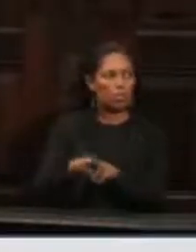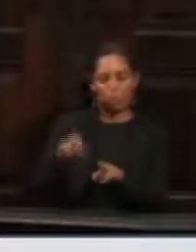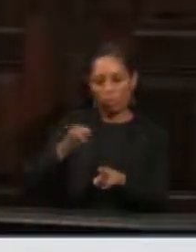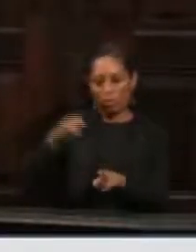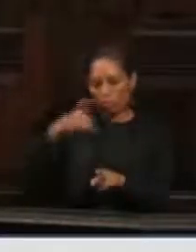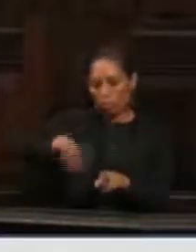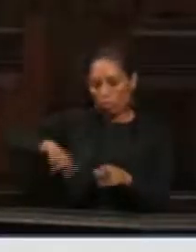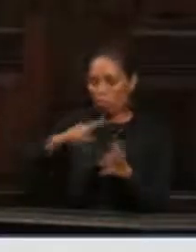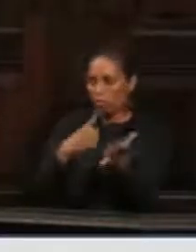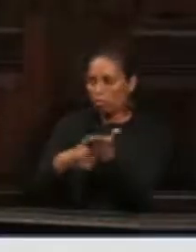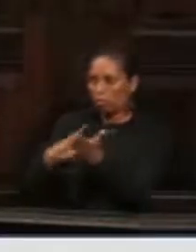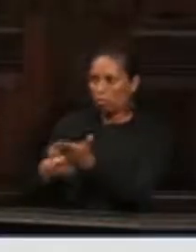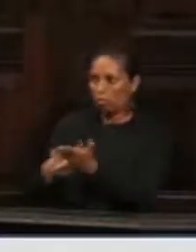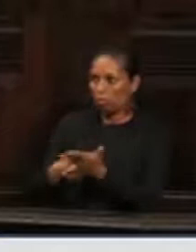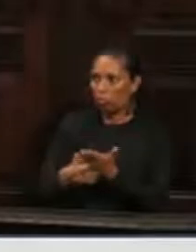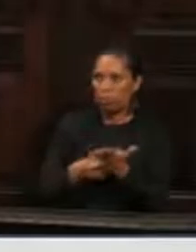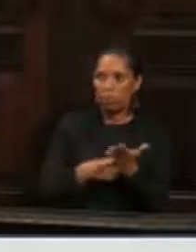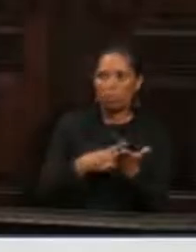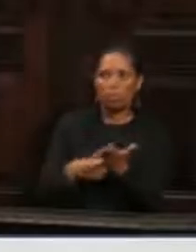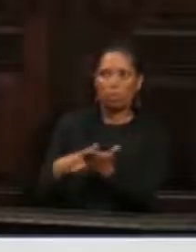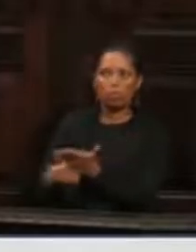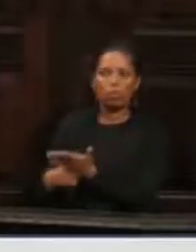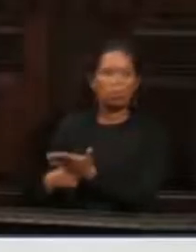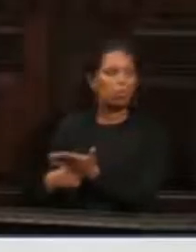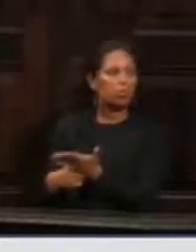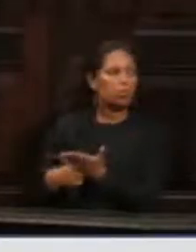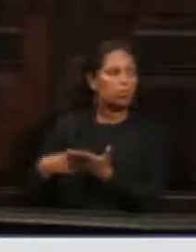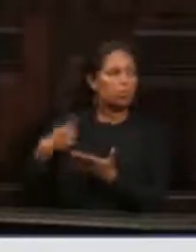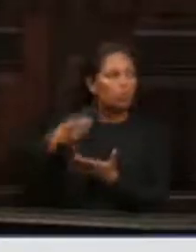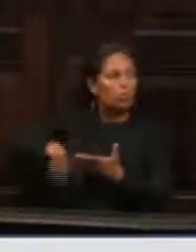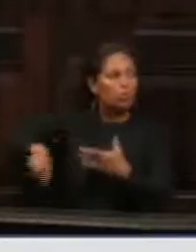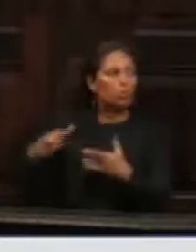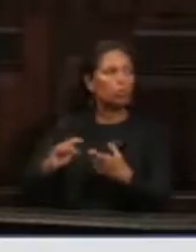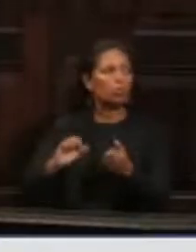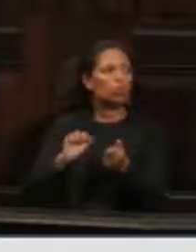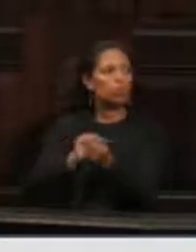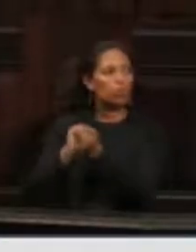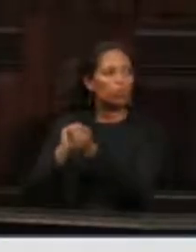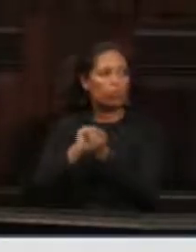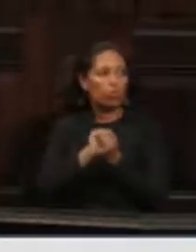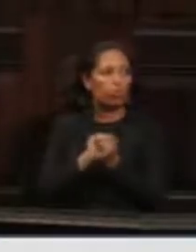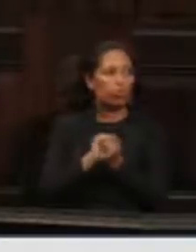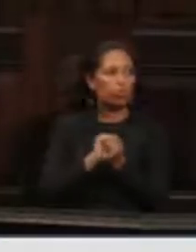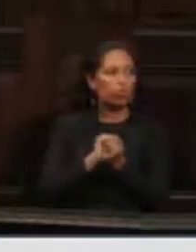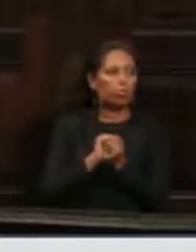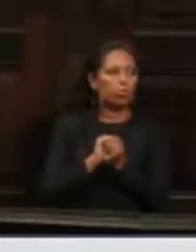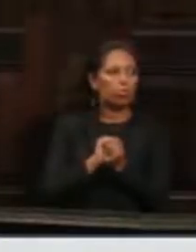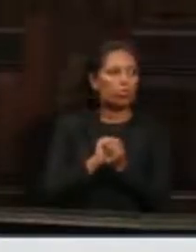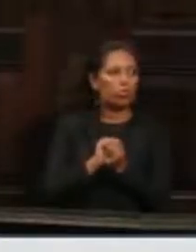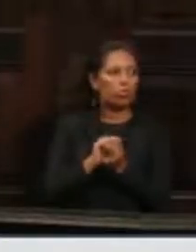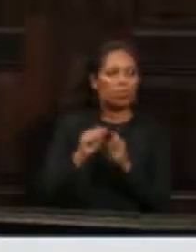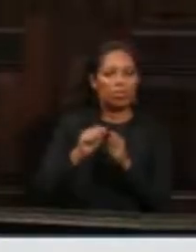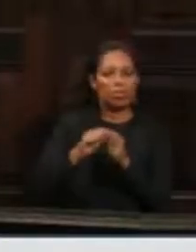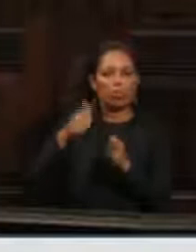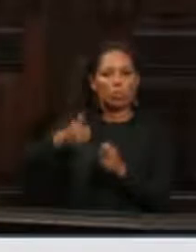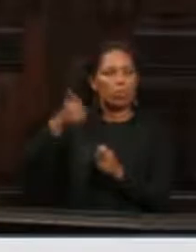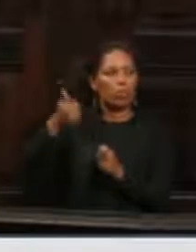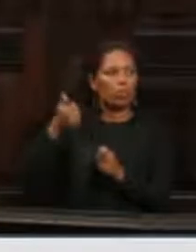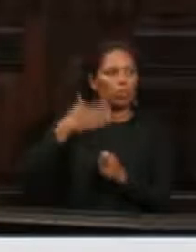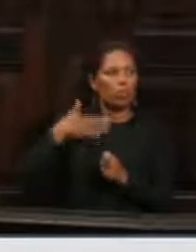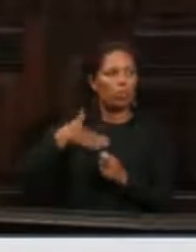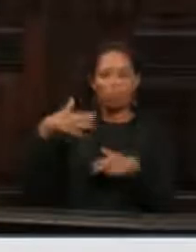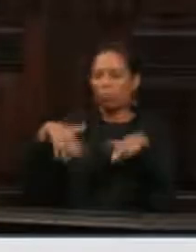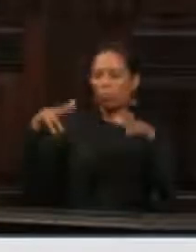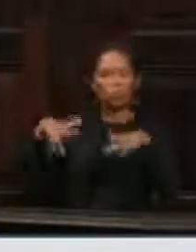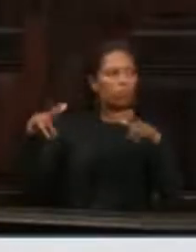tiver uma certa discordância que possa ser trazido para cá e que o parlamento como um corpo possa decidir o que for melhor. E não fica aqui de forma